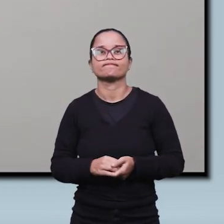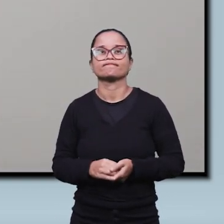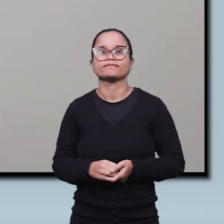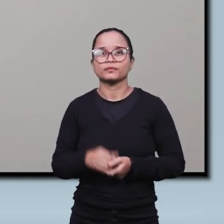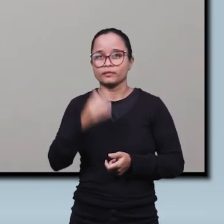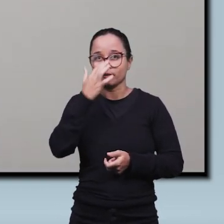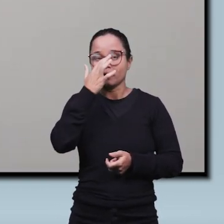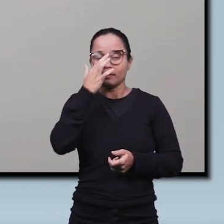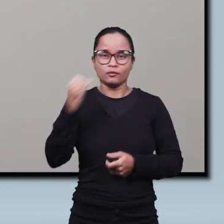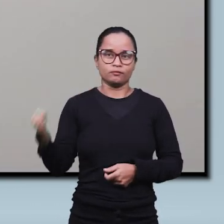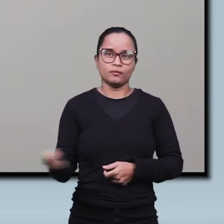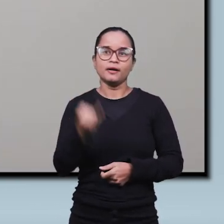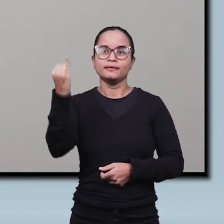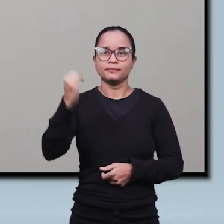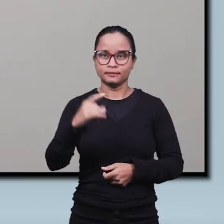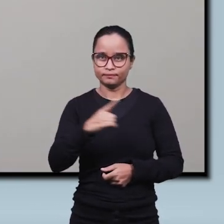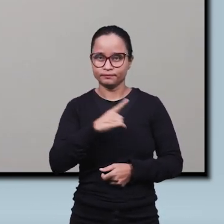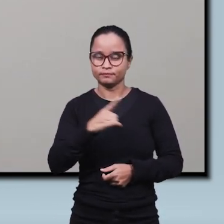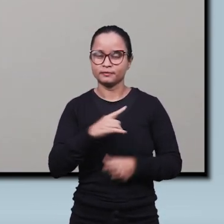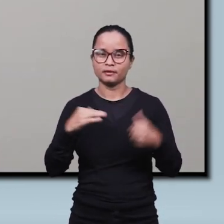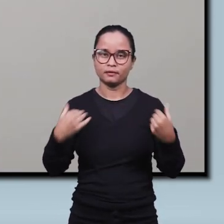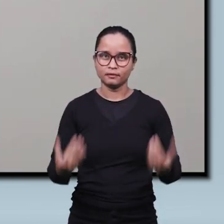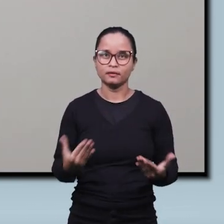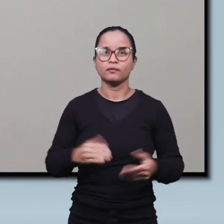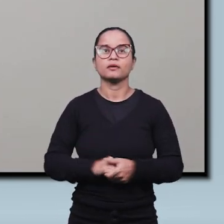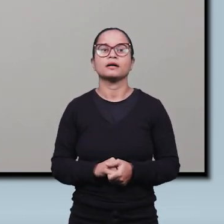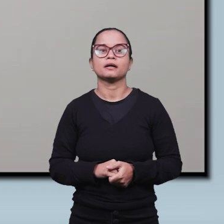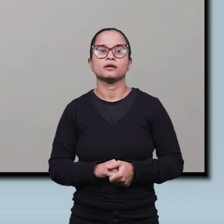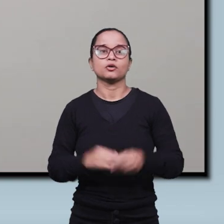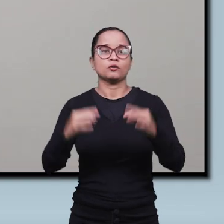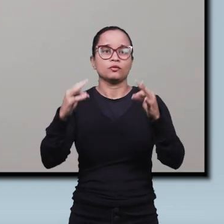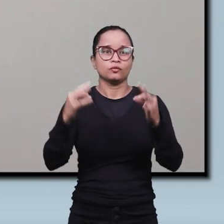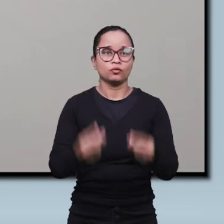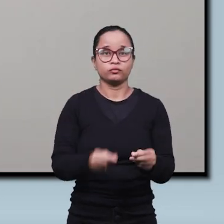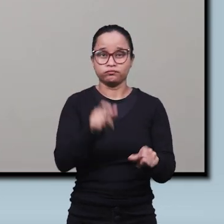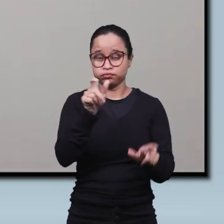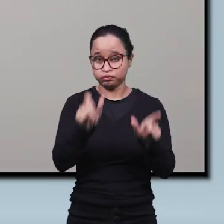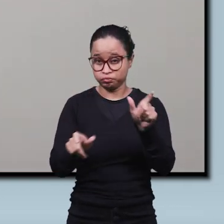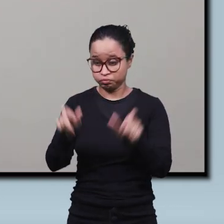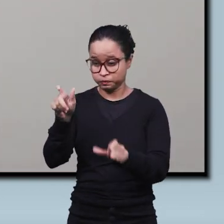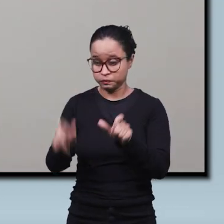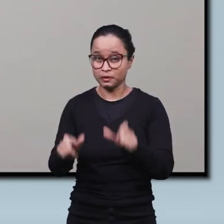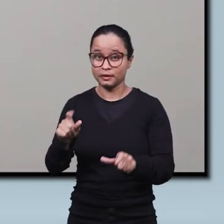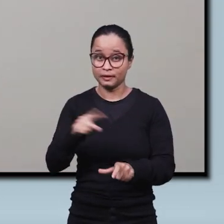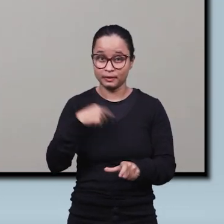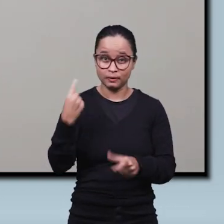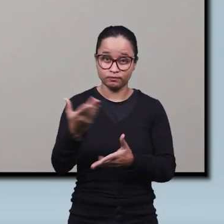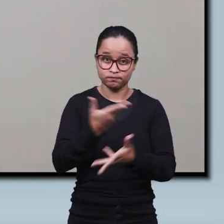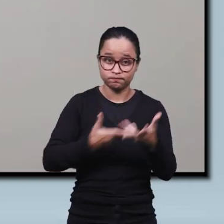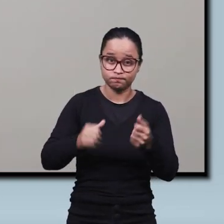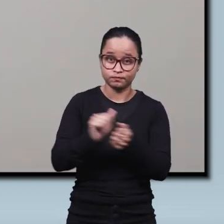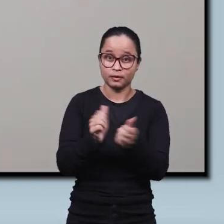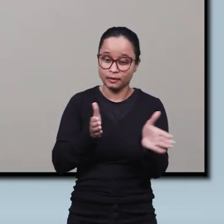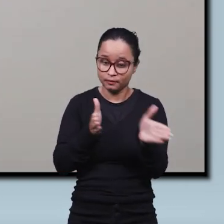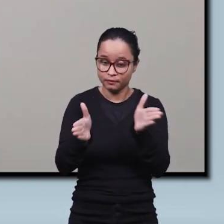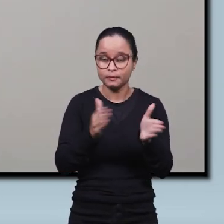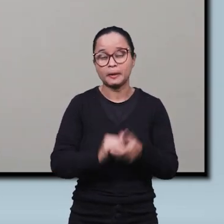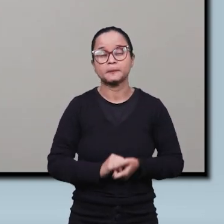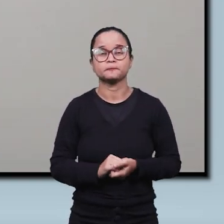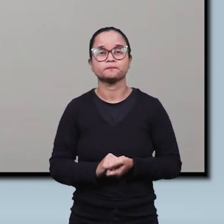isso é importante, né? Nós favorecermos aqueles, né, que estão no nosso meio com acessibilidade.